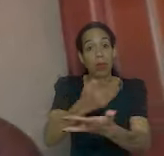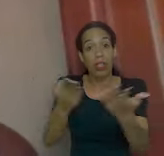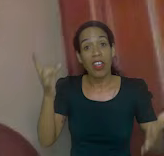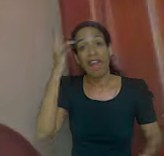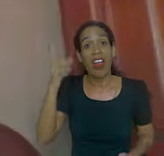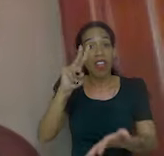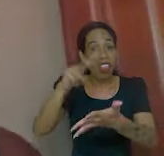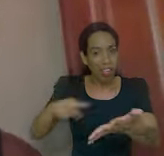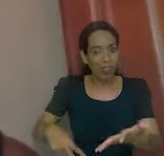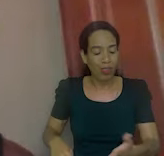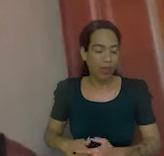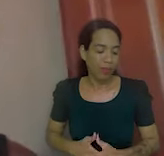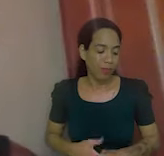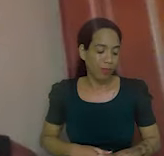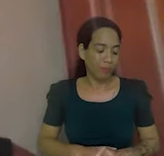fácil leitura.